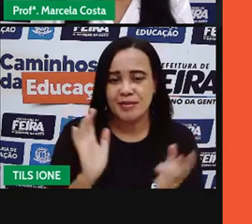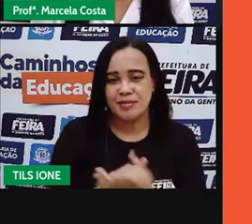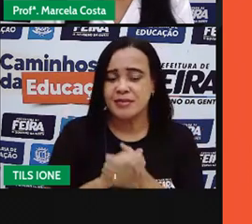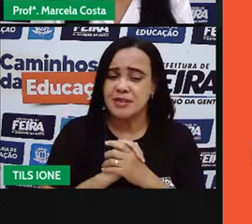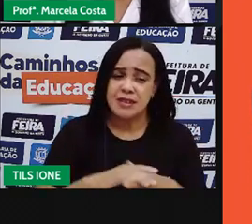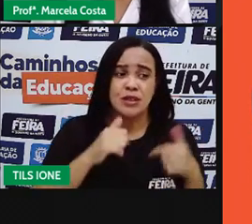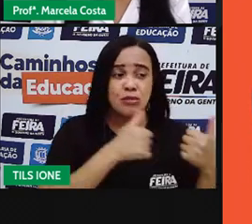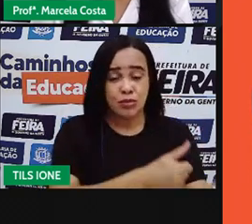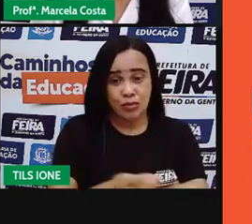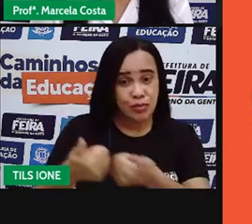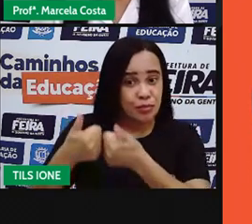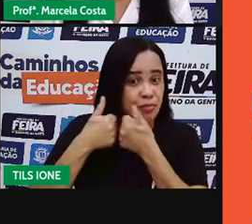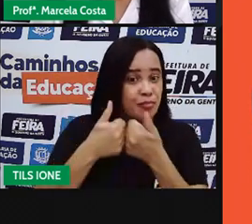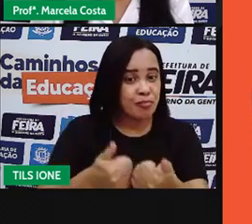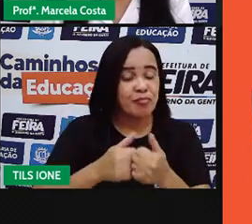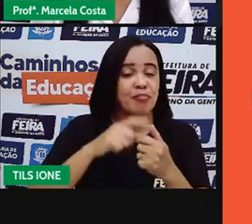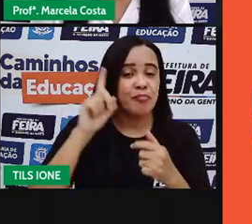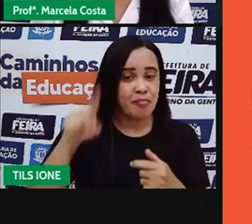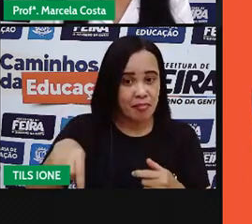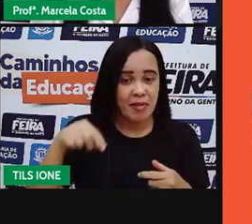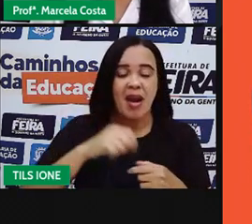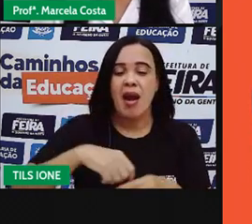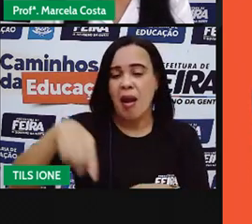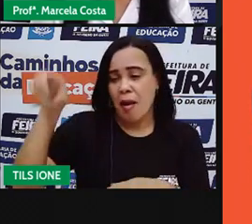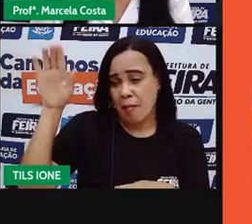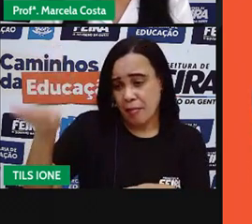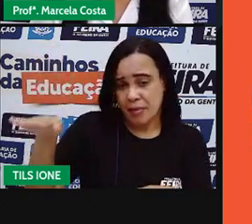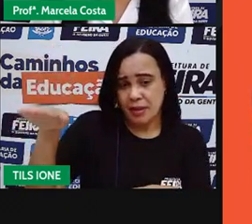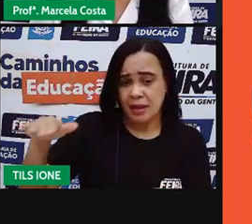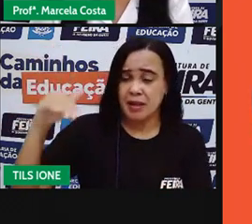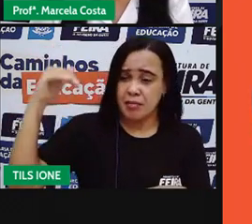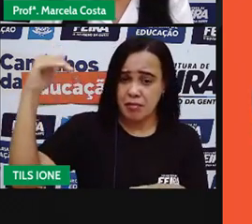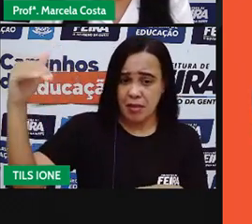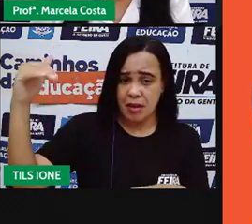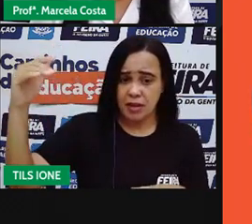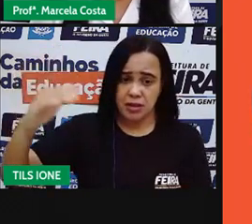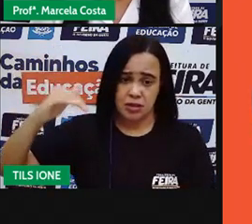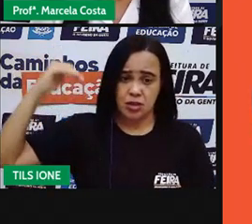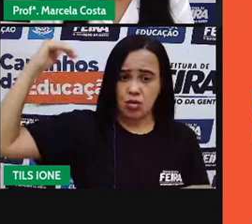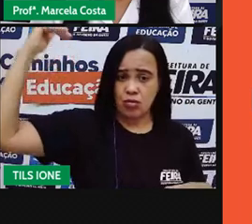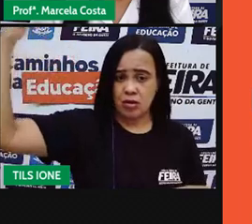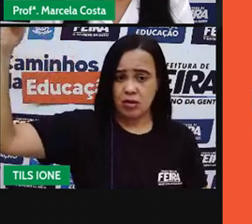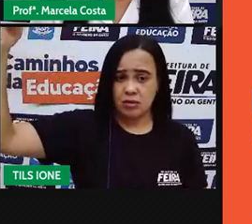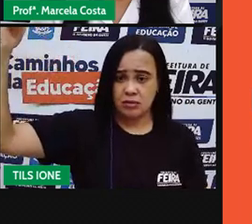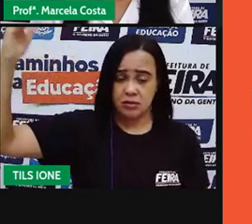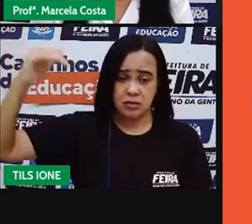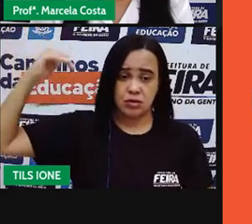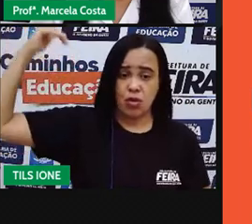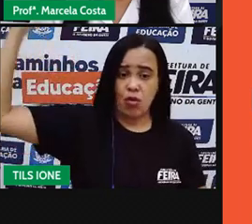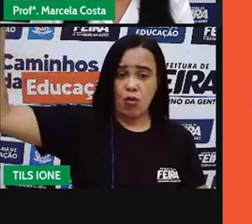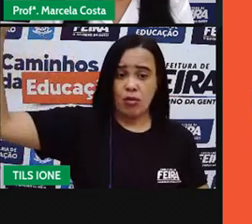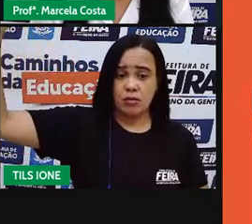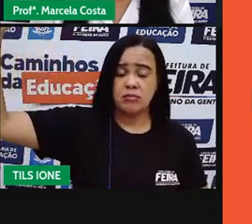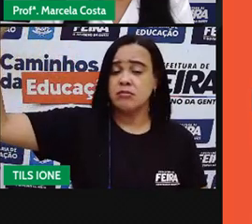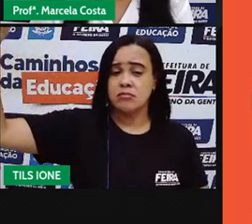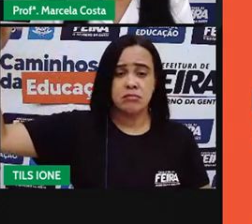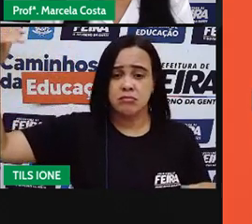Tudo bem ser pequeno, médio, grande ou grandão.